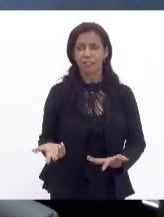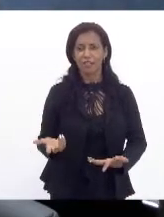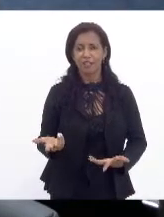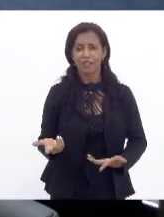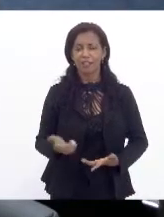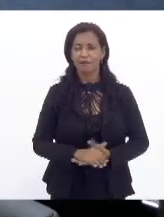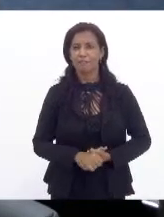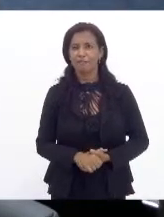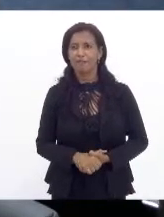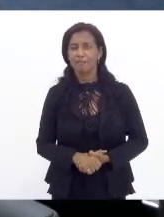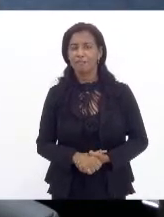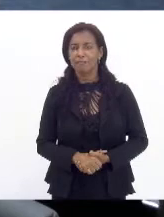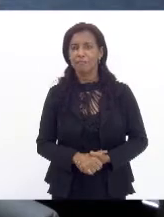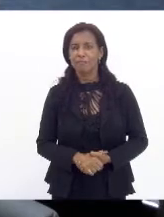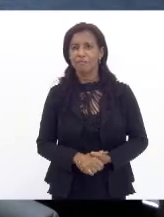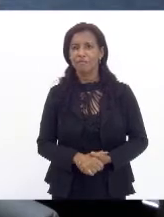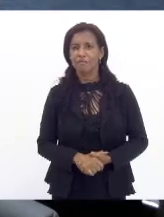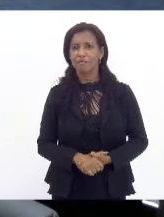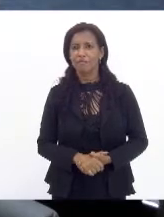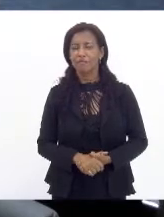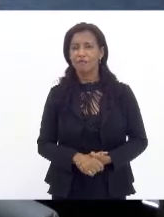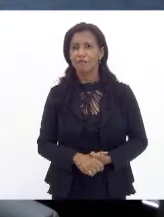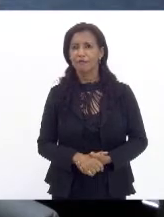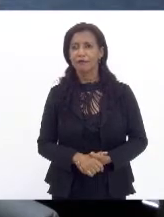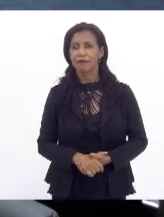Eliomar, quer fazer declaração?